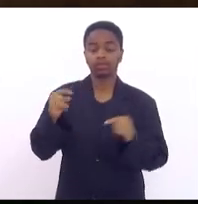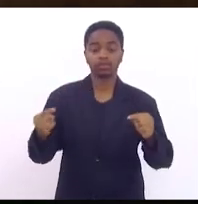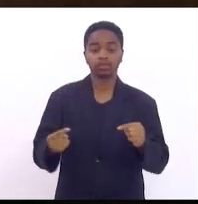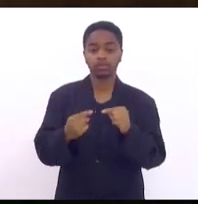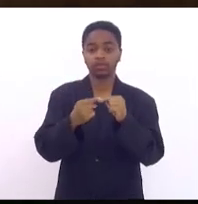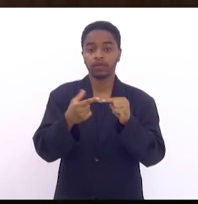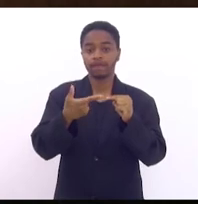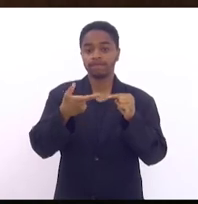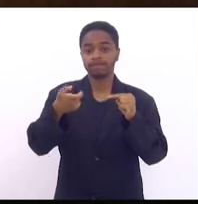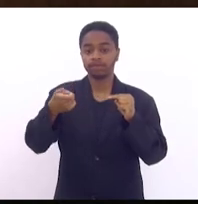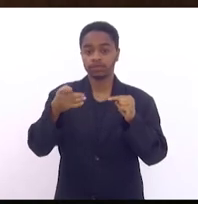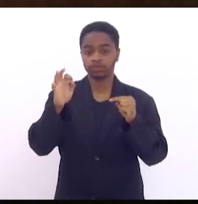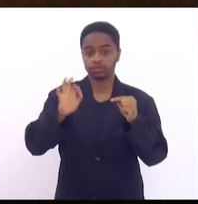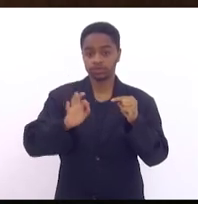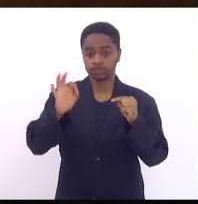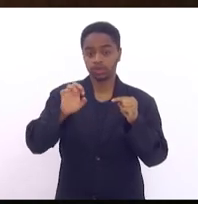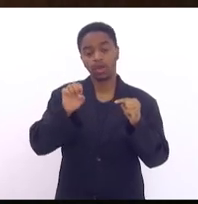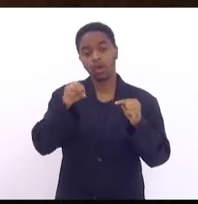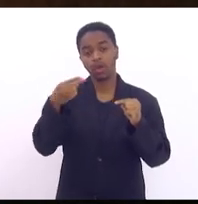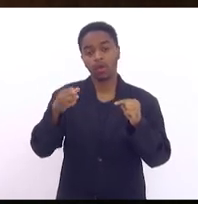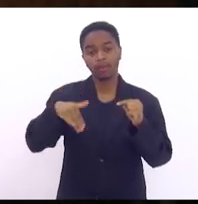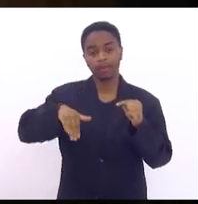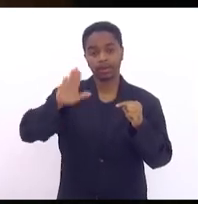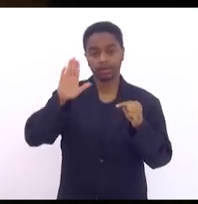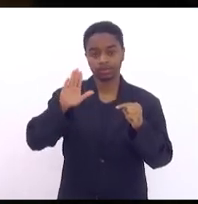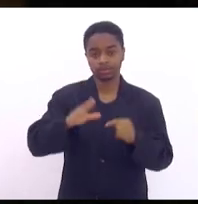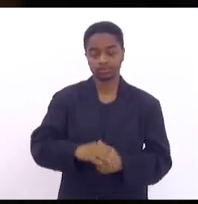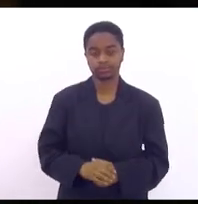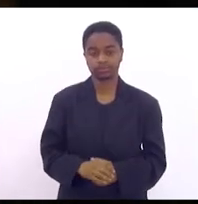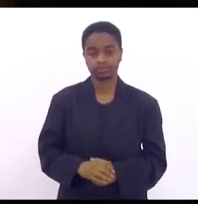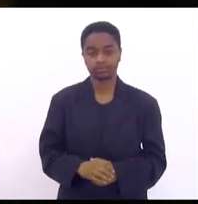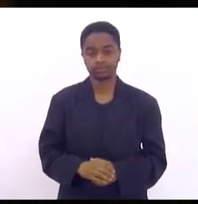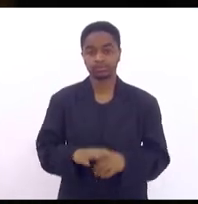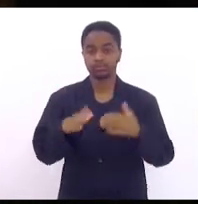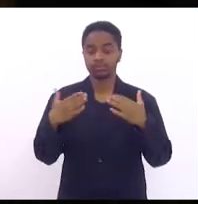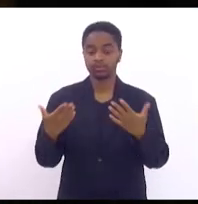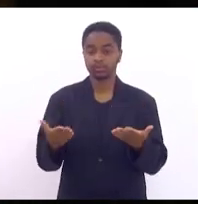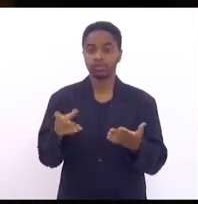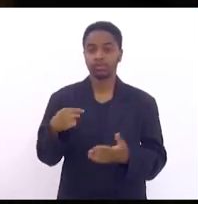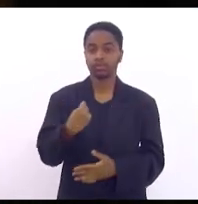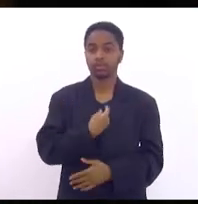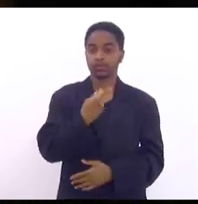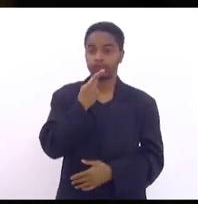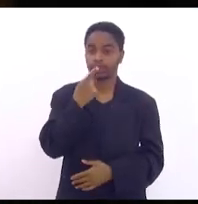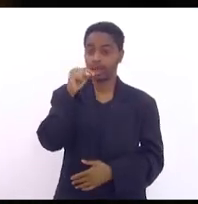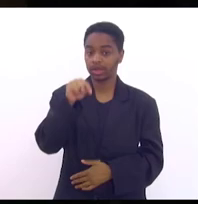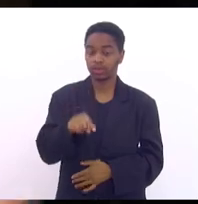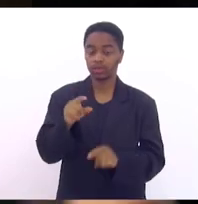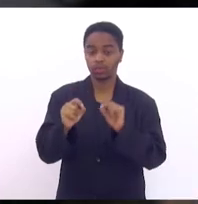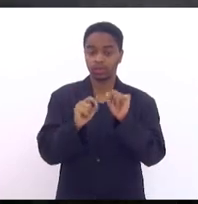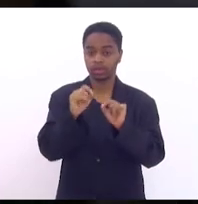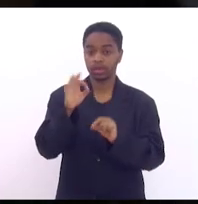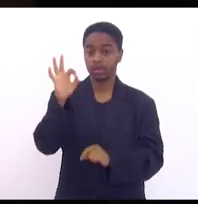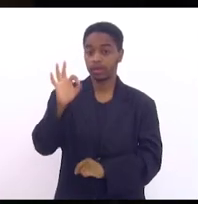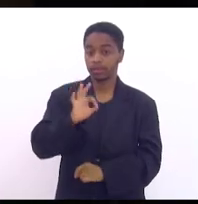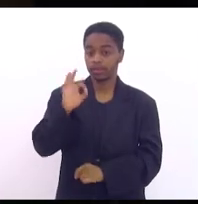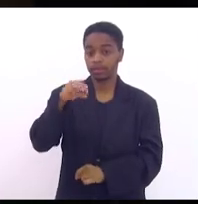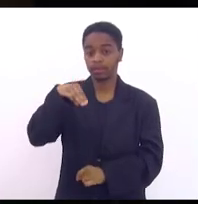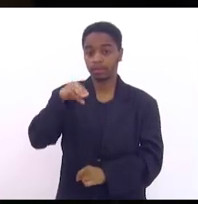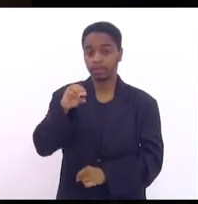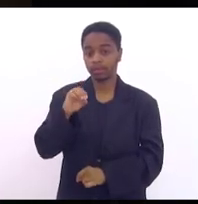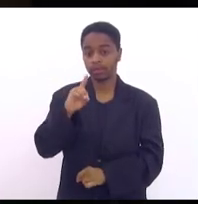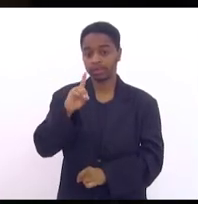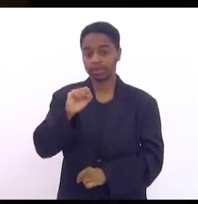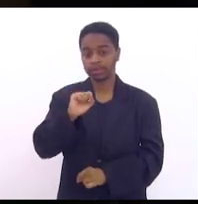de 20% ou um pouquinho mais. Então, o que nós estamos tratando é da alíquota modal